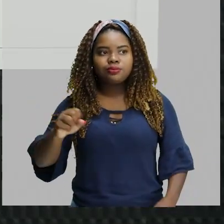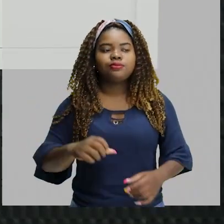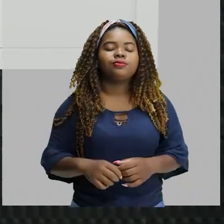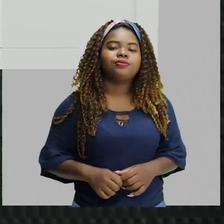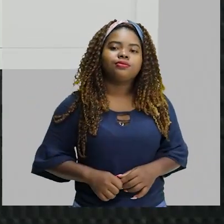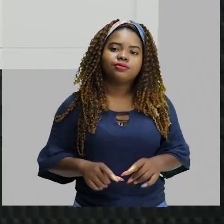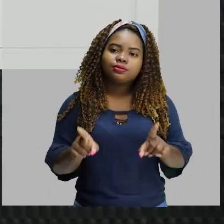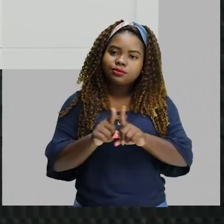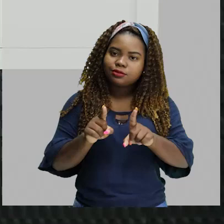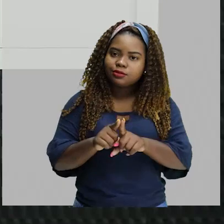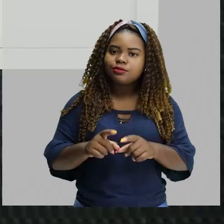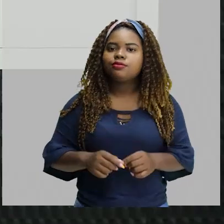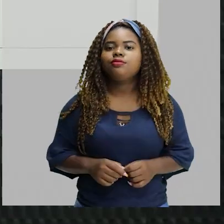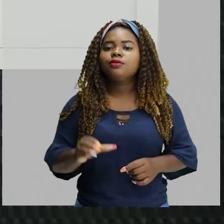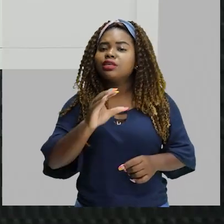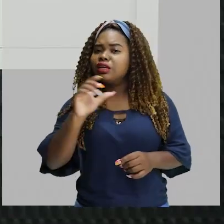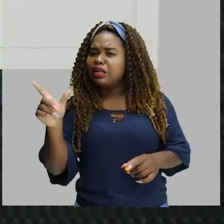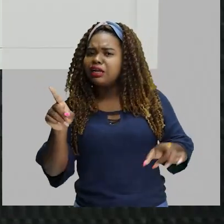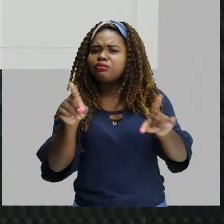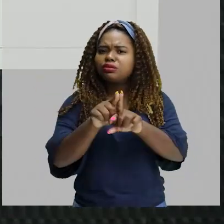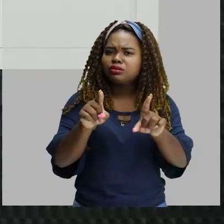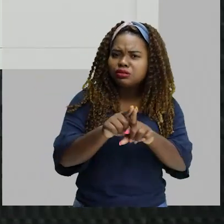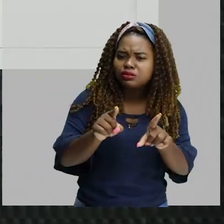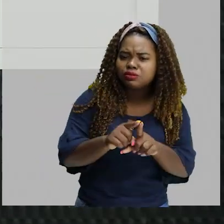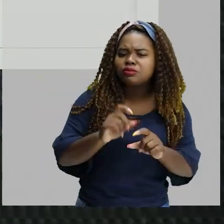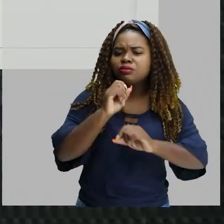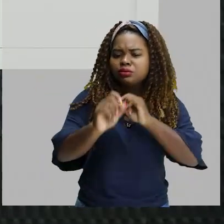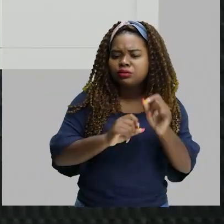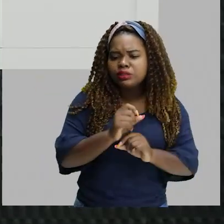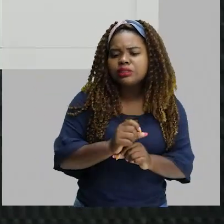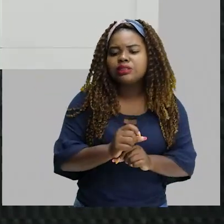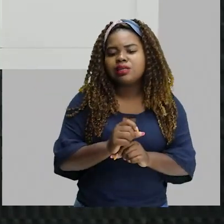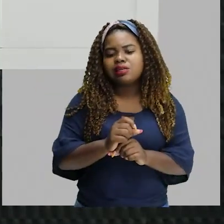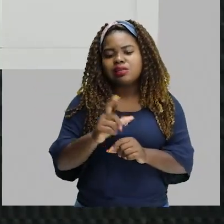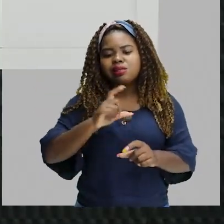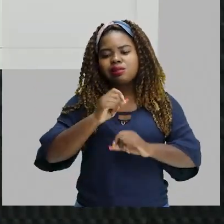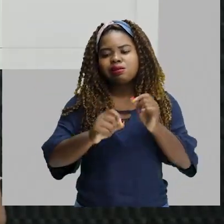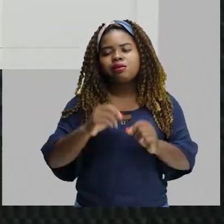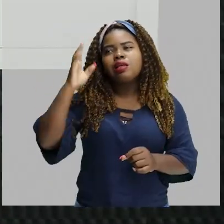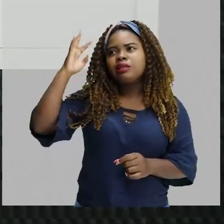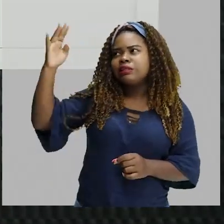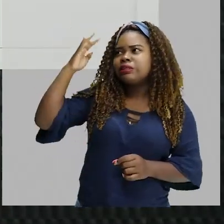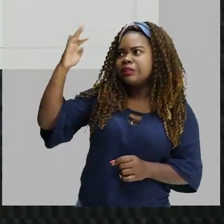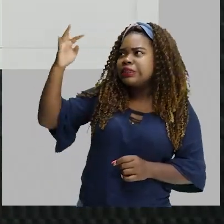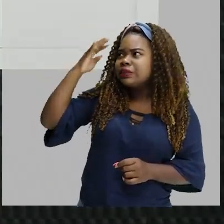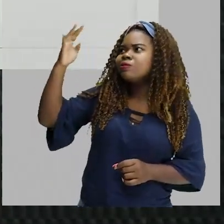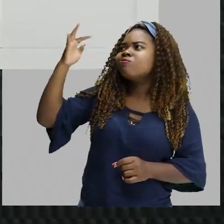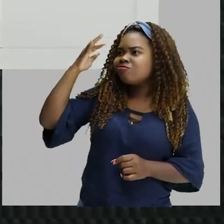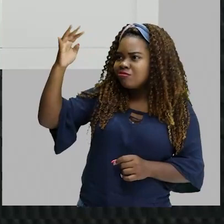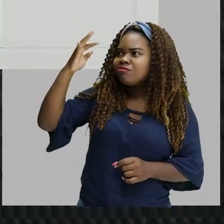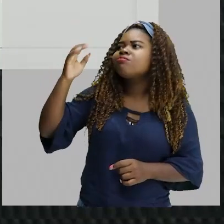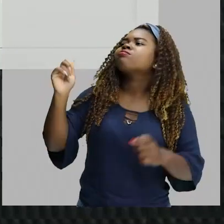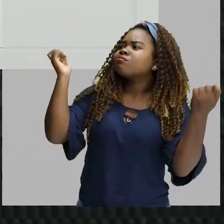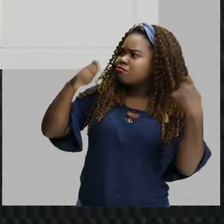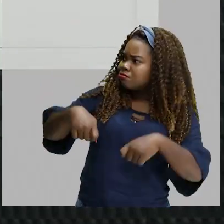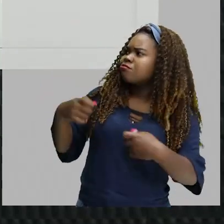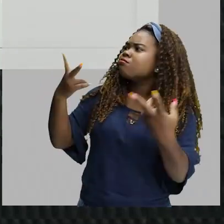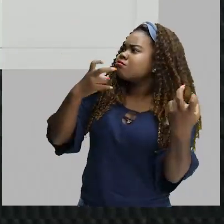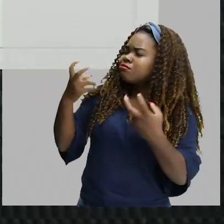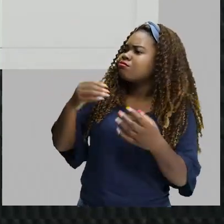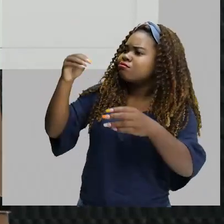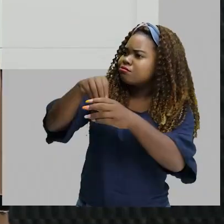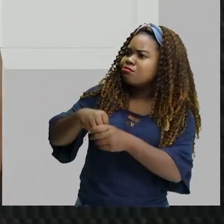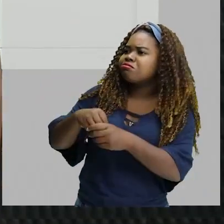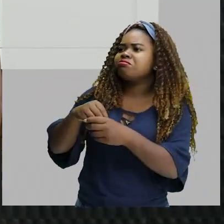estabelecidas. Obviamente, essas premissas você pode retirar do mundo empírico. Essas premissas você pode buscar dentro